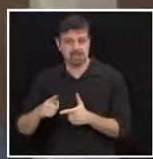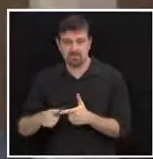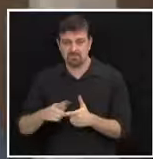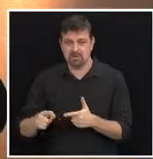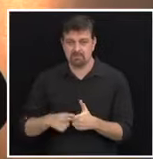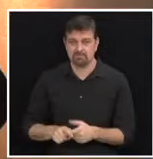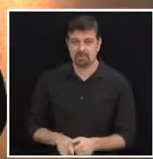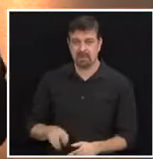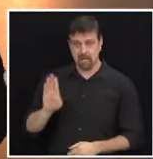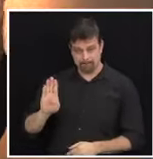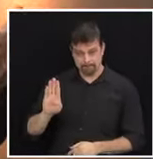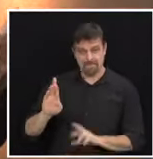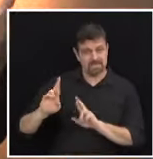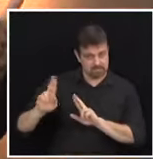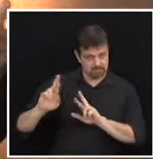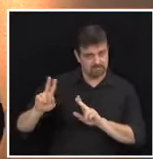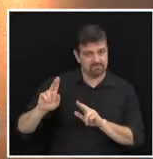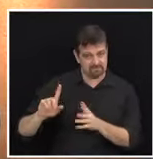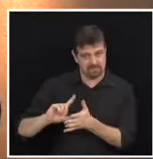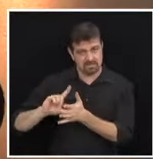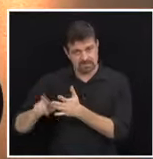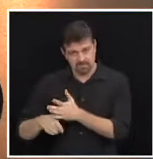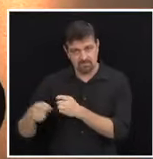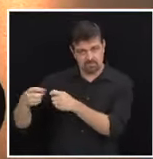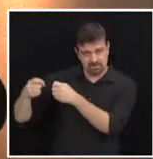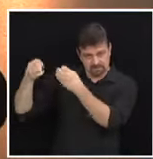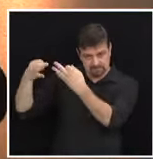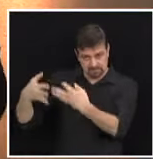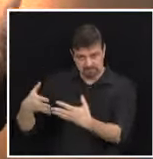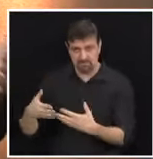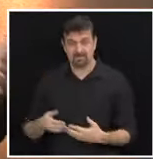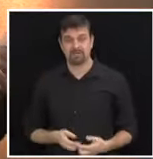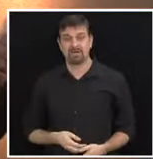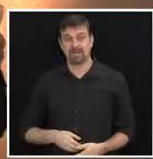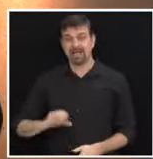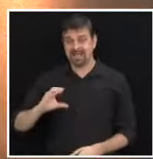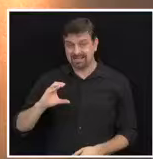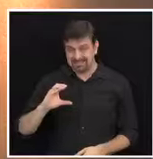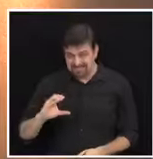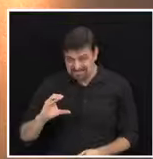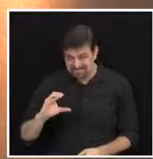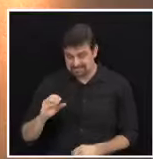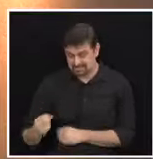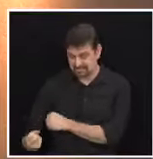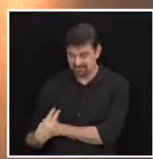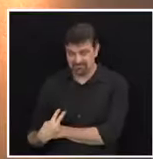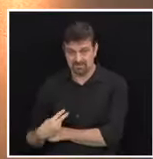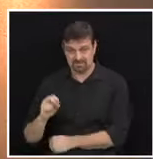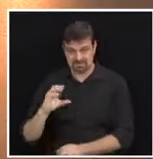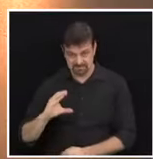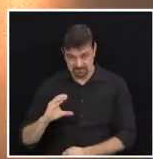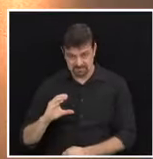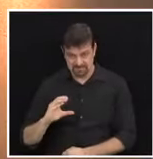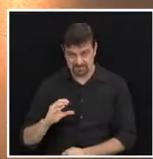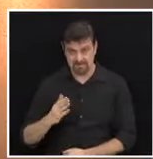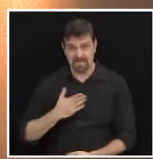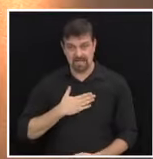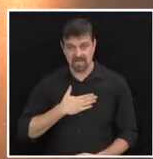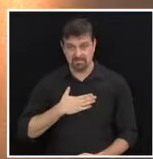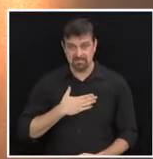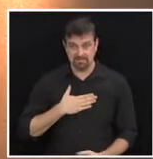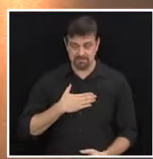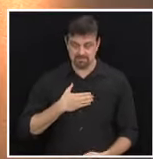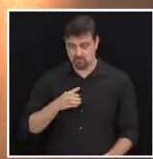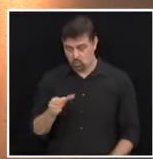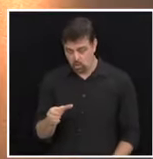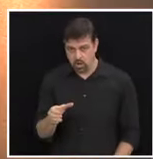hepatite B já é outro, depois a gente entra no tema, mas é uma outra coisa de transmissão. Hoje, por exemplo, o